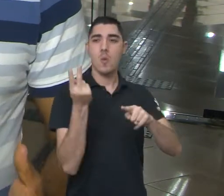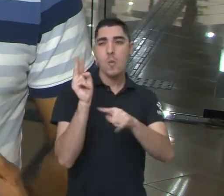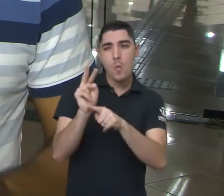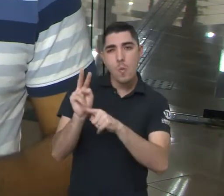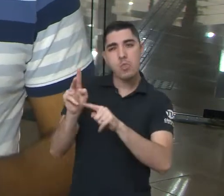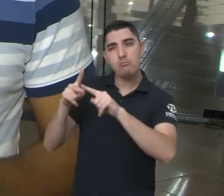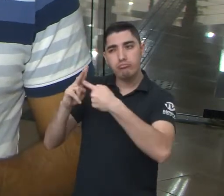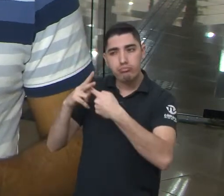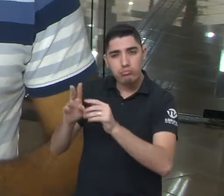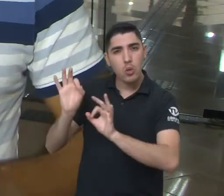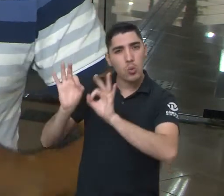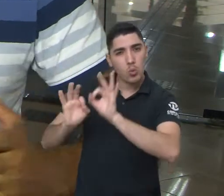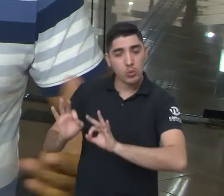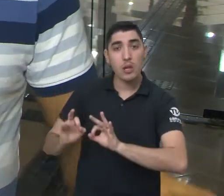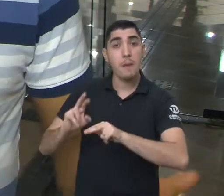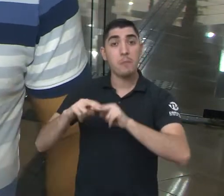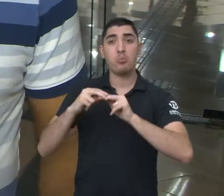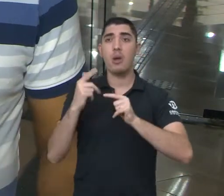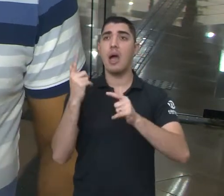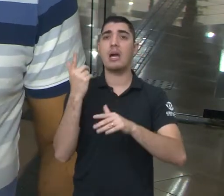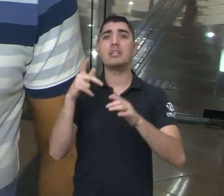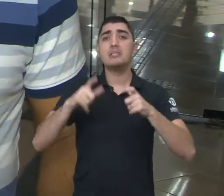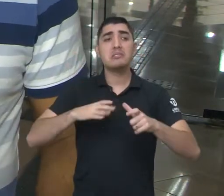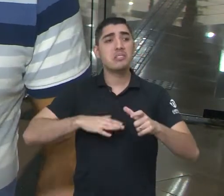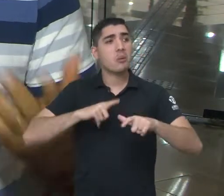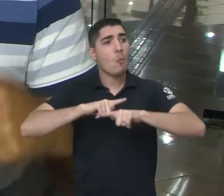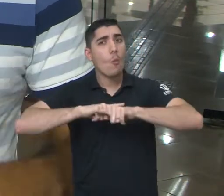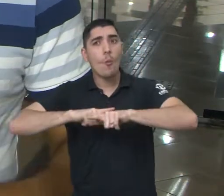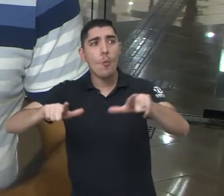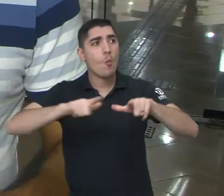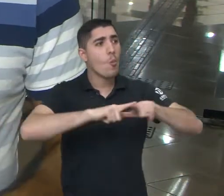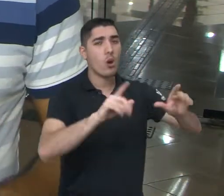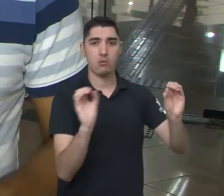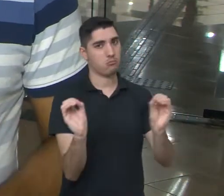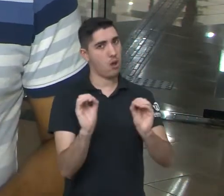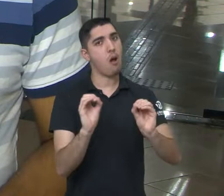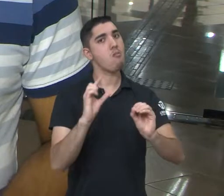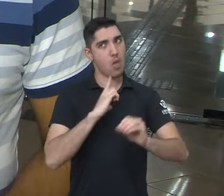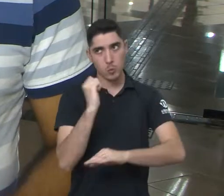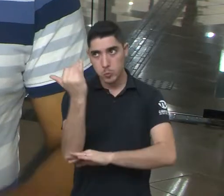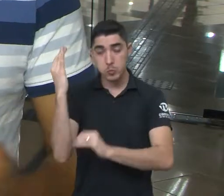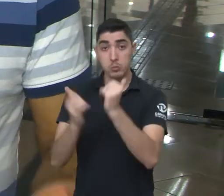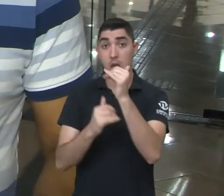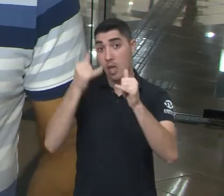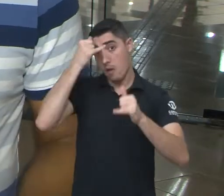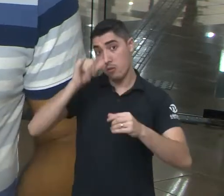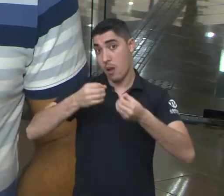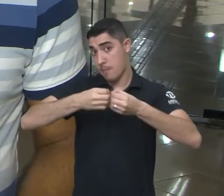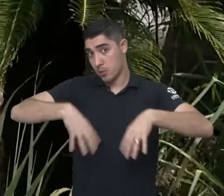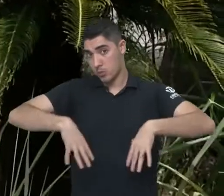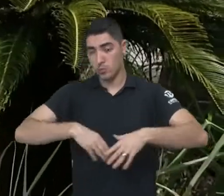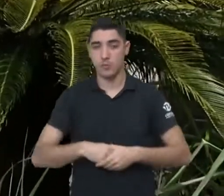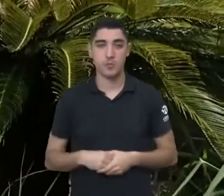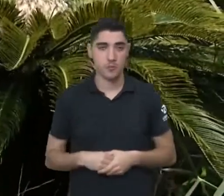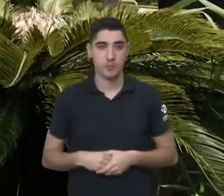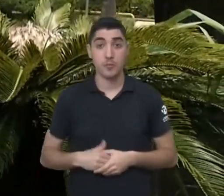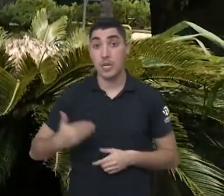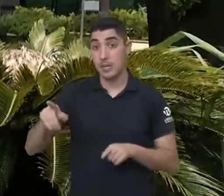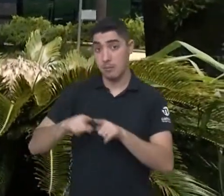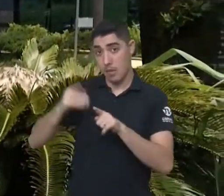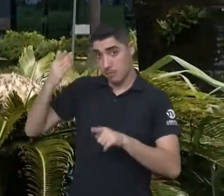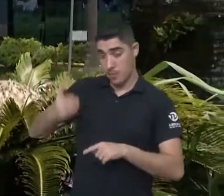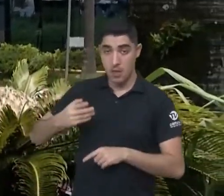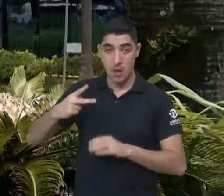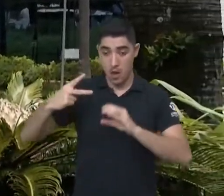cuide, para que a gente não tenha uma cidade descampada e, consequentemente, né, realmente todos os prejuízos que a gente tem. Ainda segundo